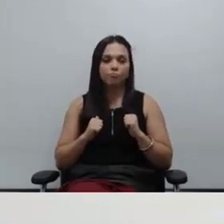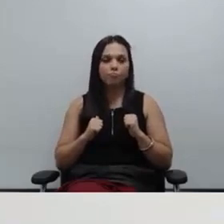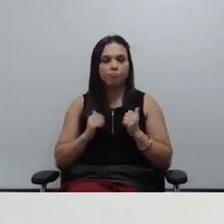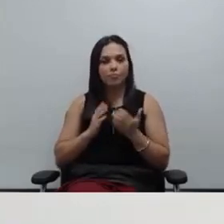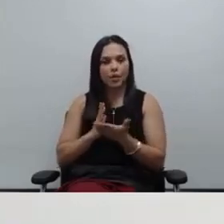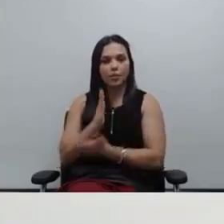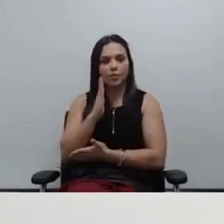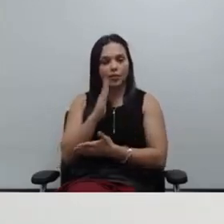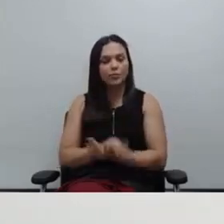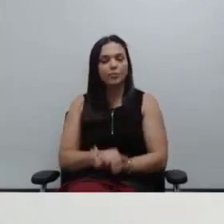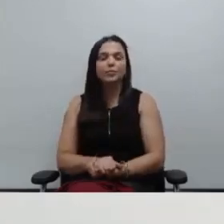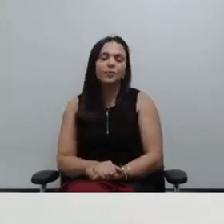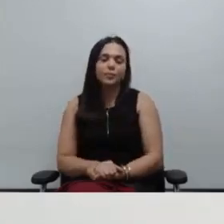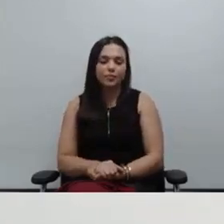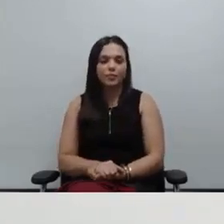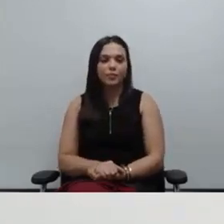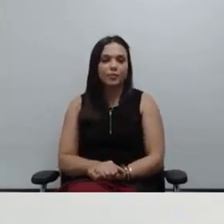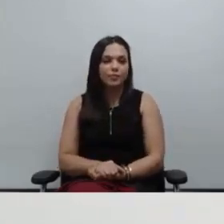Aprovado.